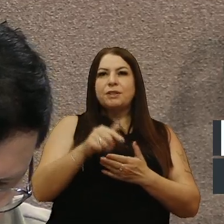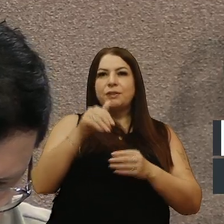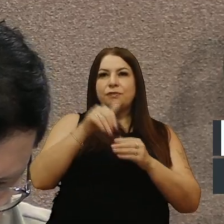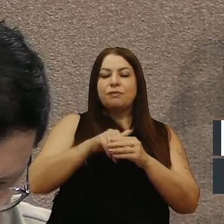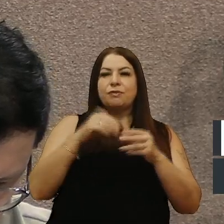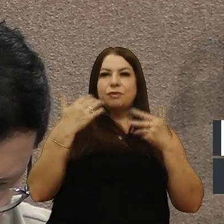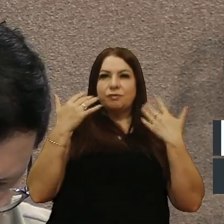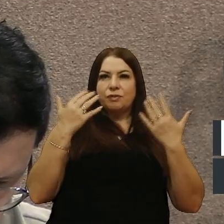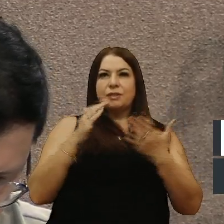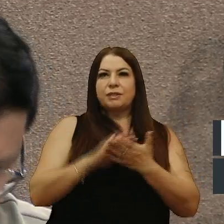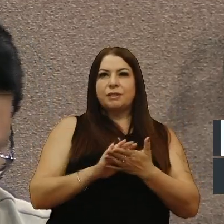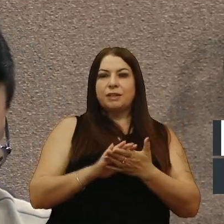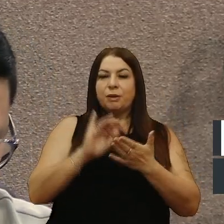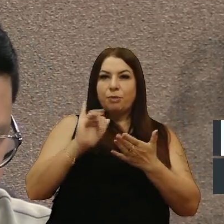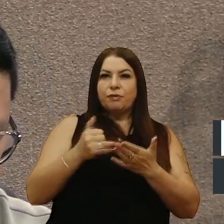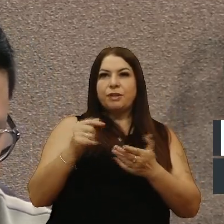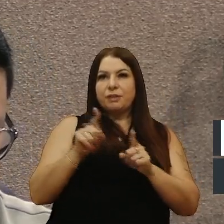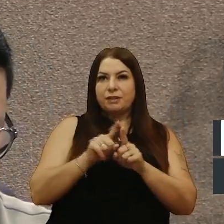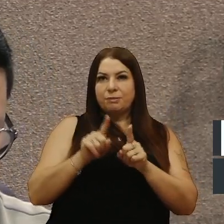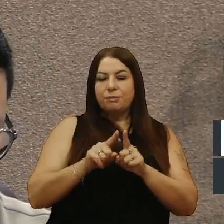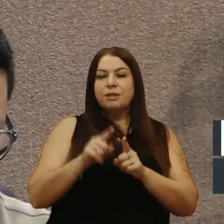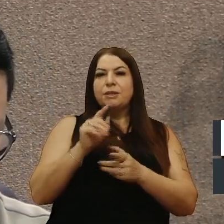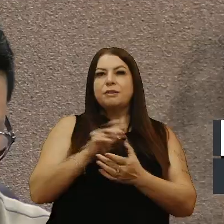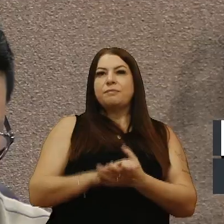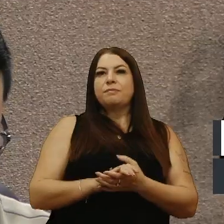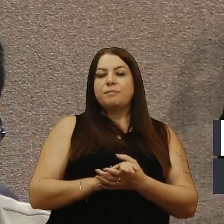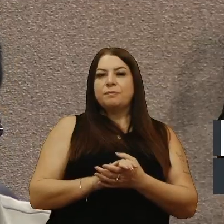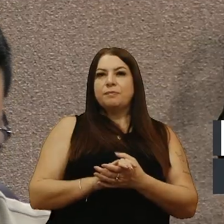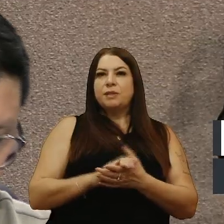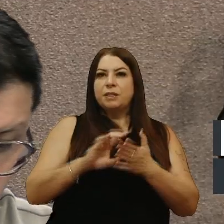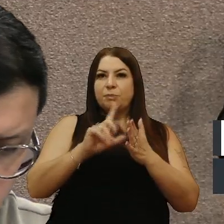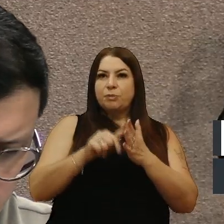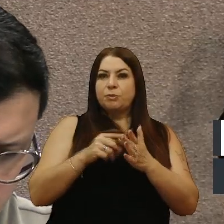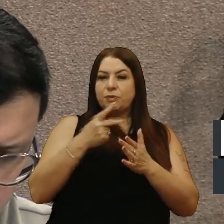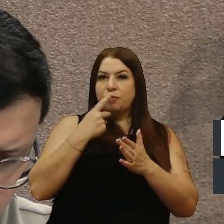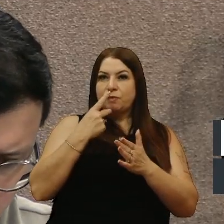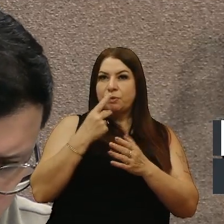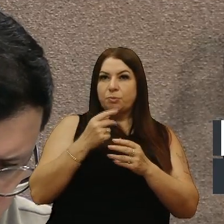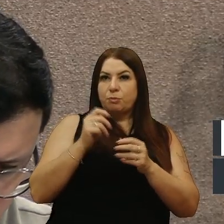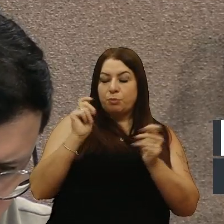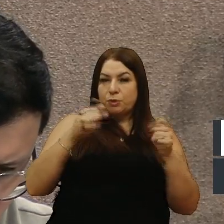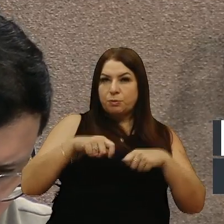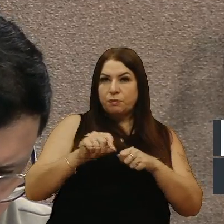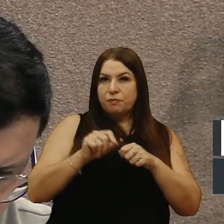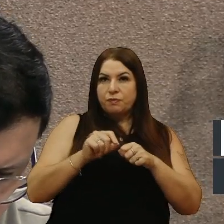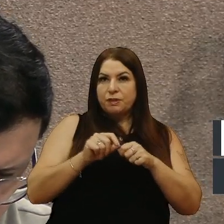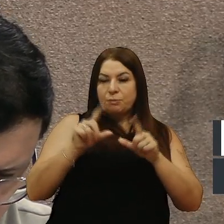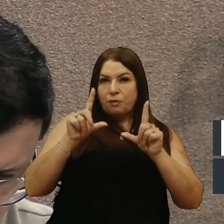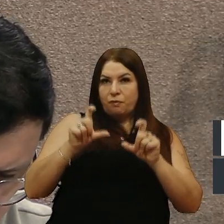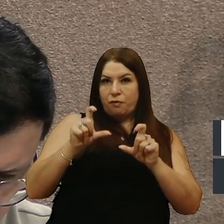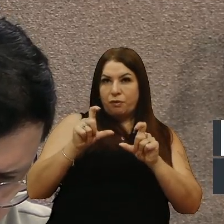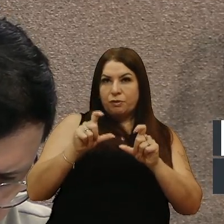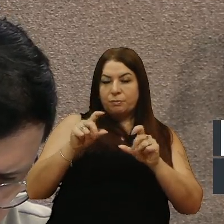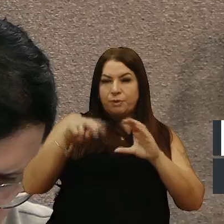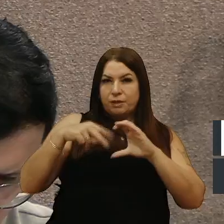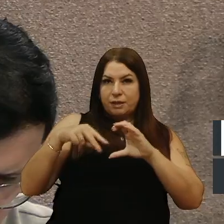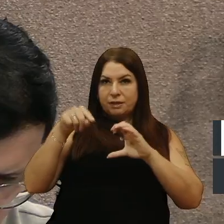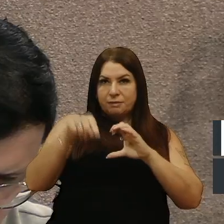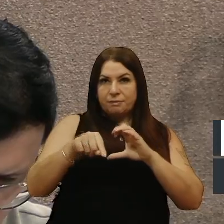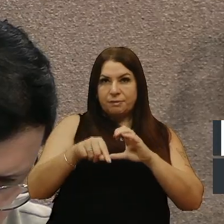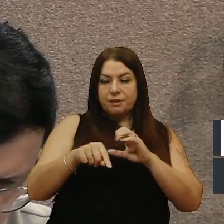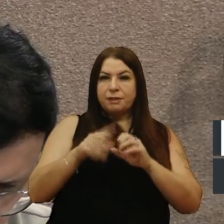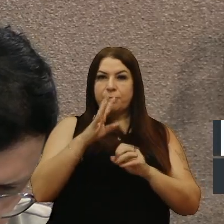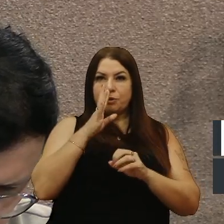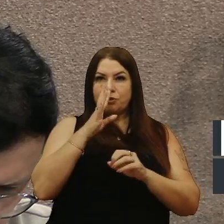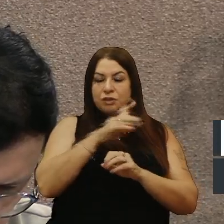de congratulações. Aproveitando o ensejo, senhor presidente, após as minhas falas, se fosse possível, eu gostaria de fazer uma foto para a nossa Câmara de Vereadores